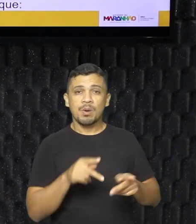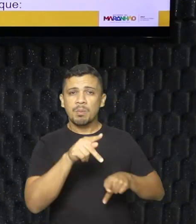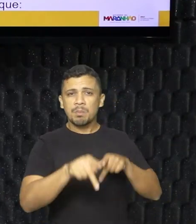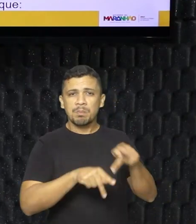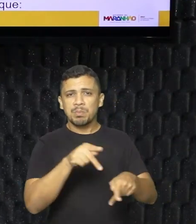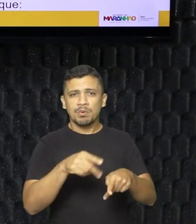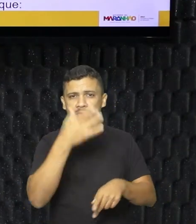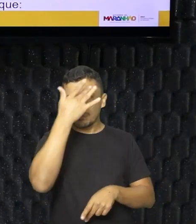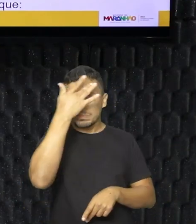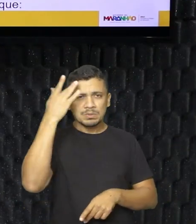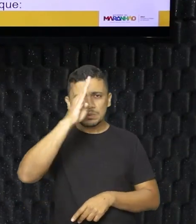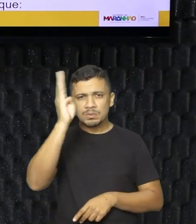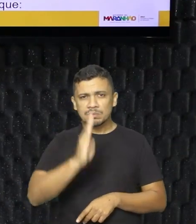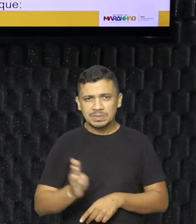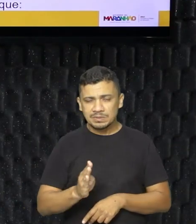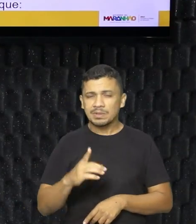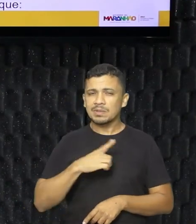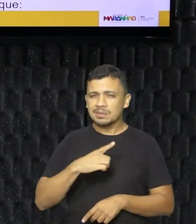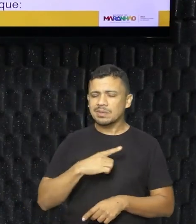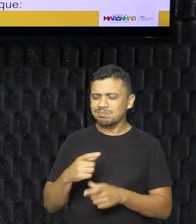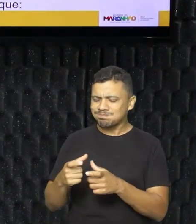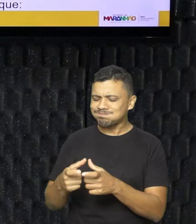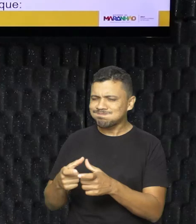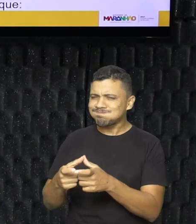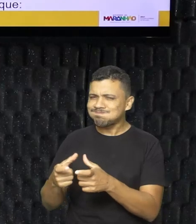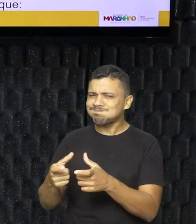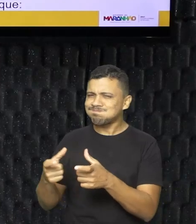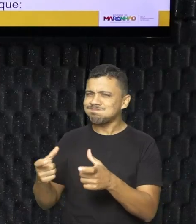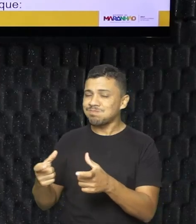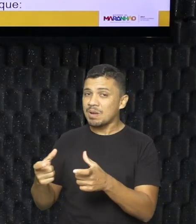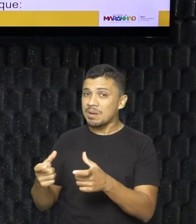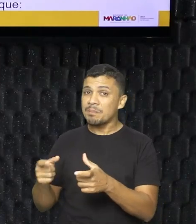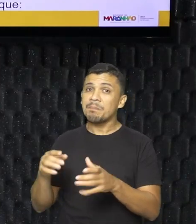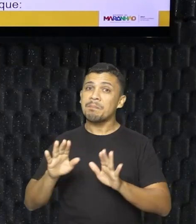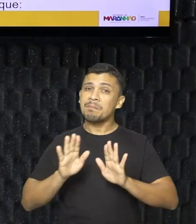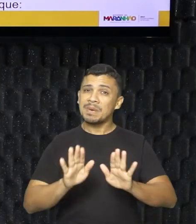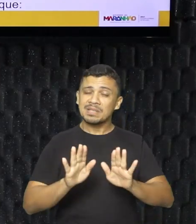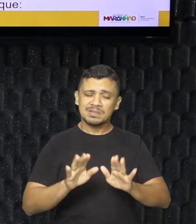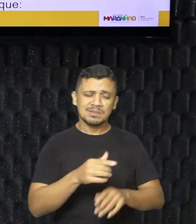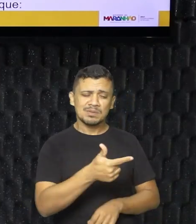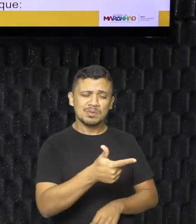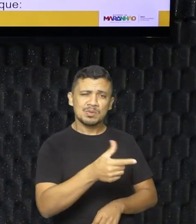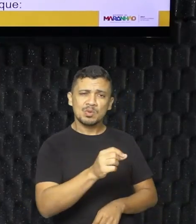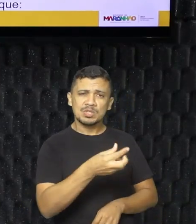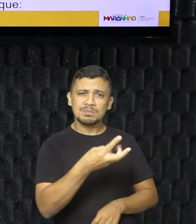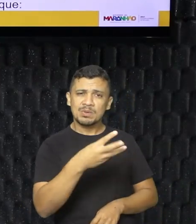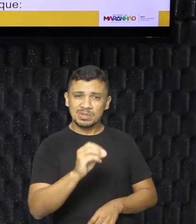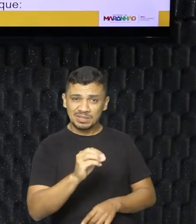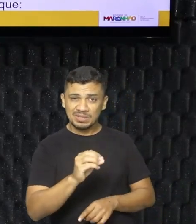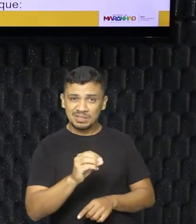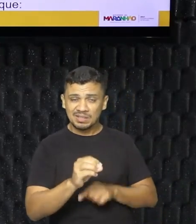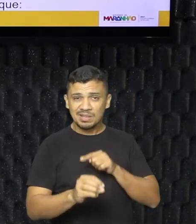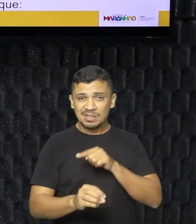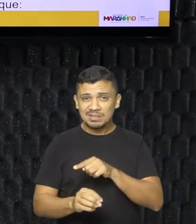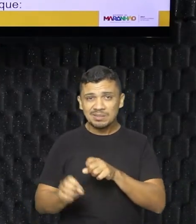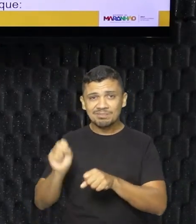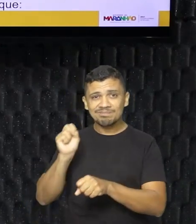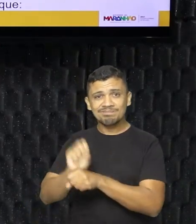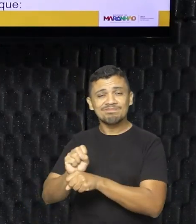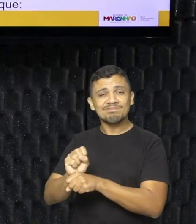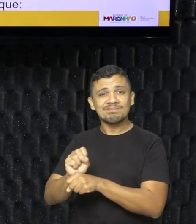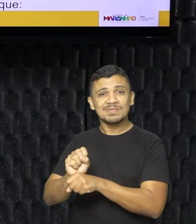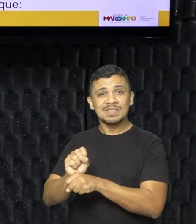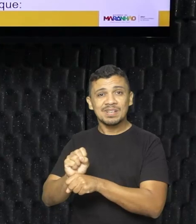continua crescendo a um ritmo cada vez menor, mas até 2030 esse crescimento vai estancar. E a